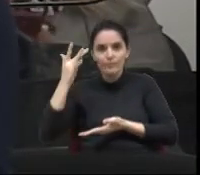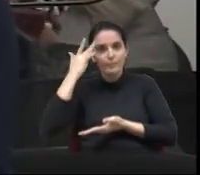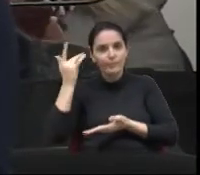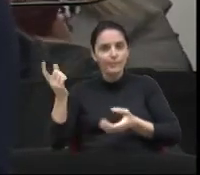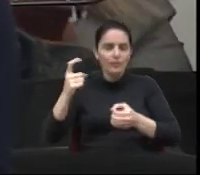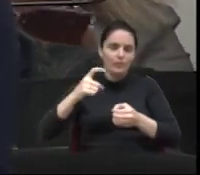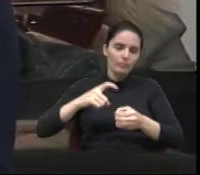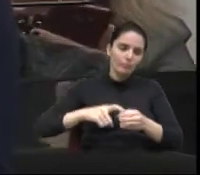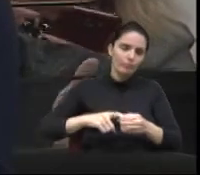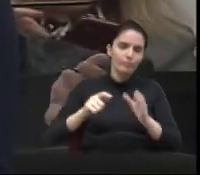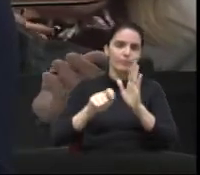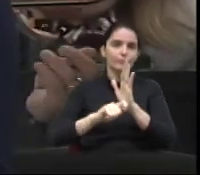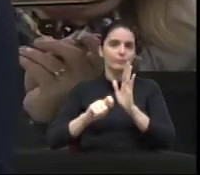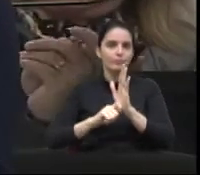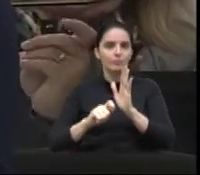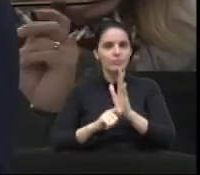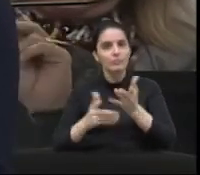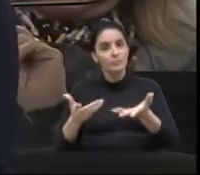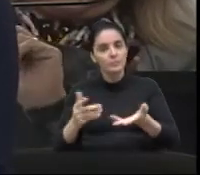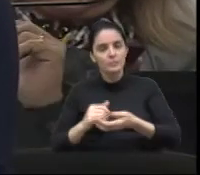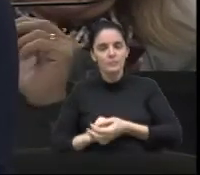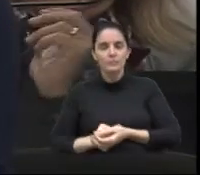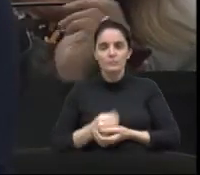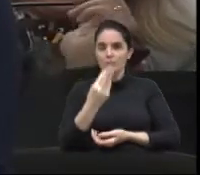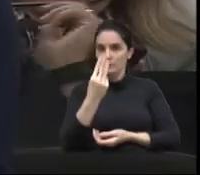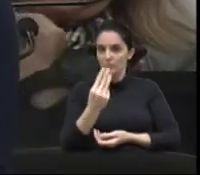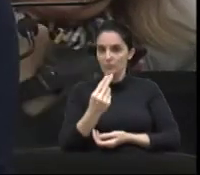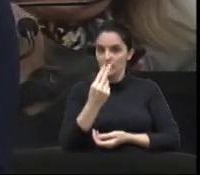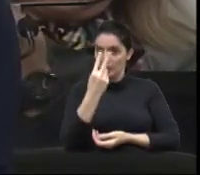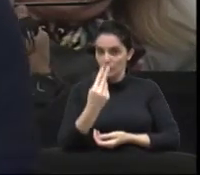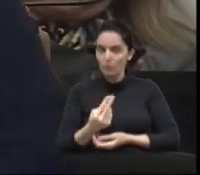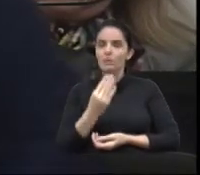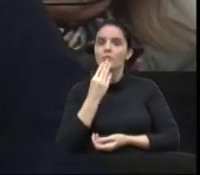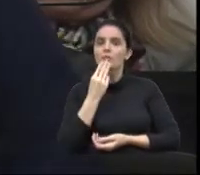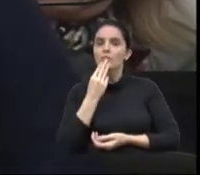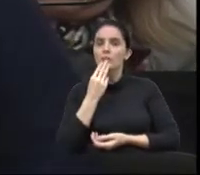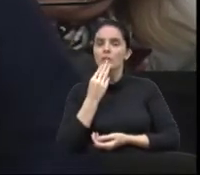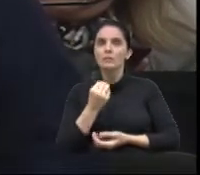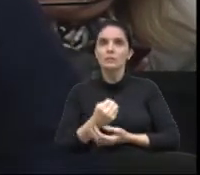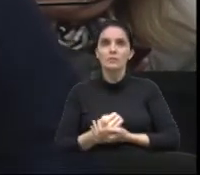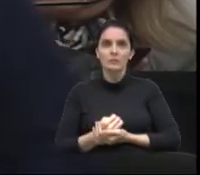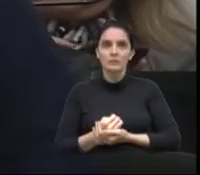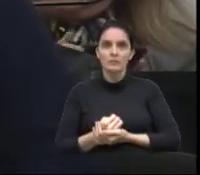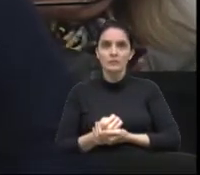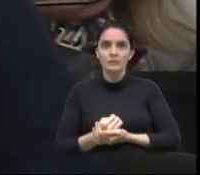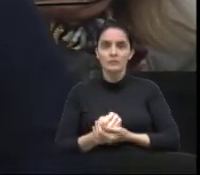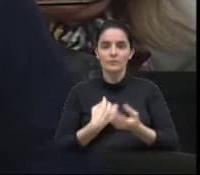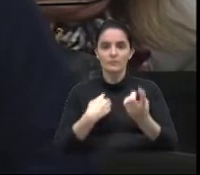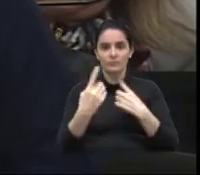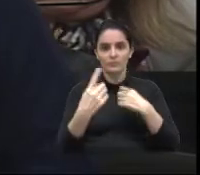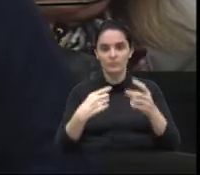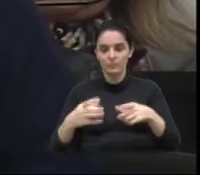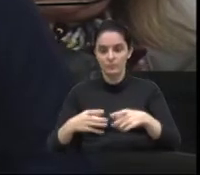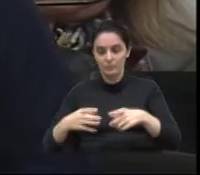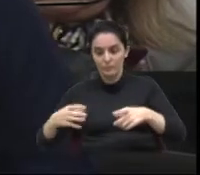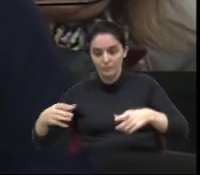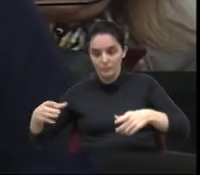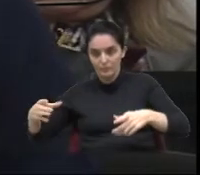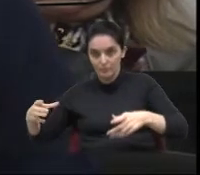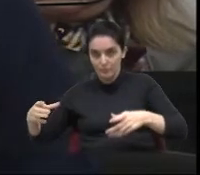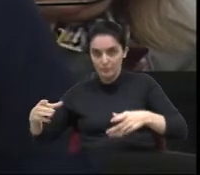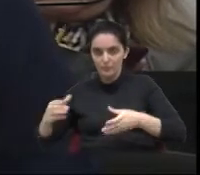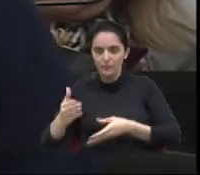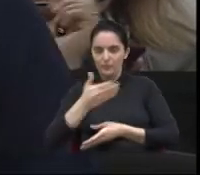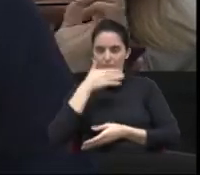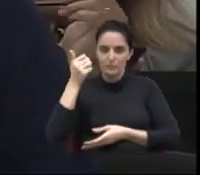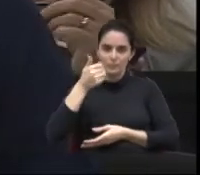de volta. Então, como ele disse, acho que fazendo a ampliação lá dessa via, vai estar